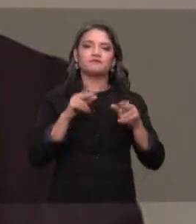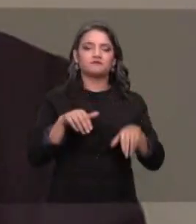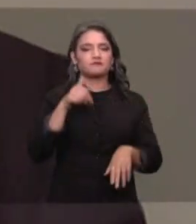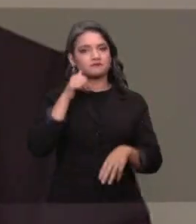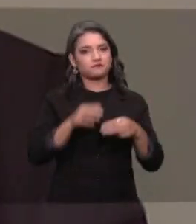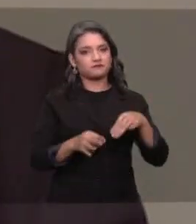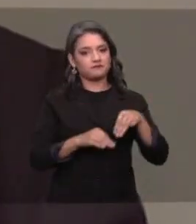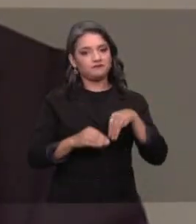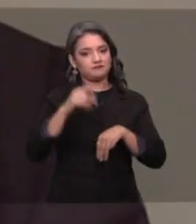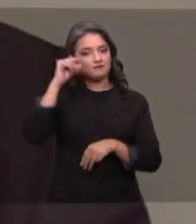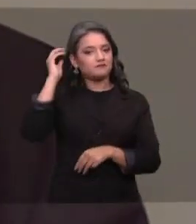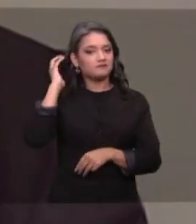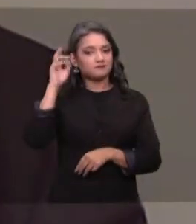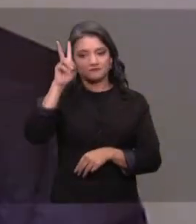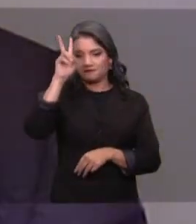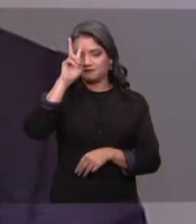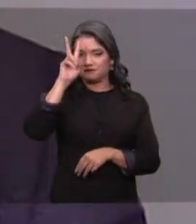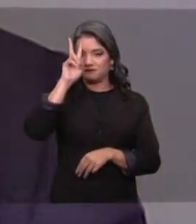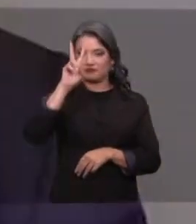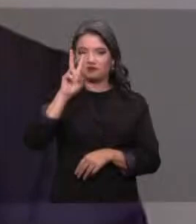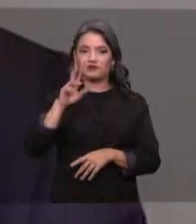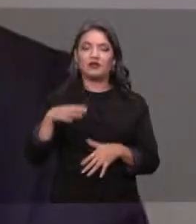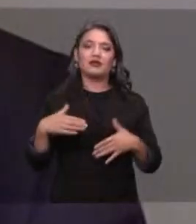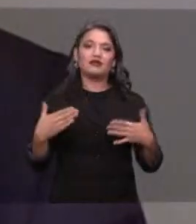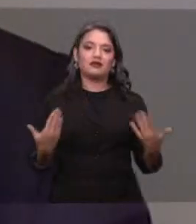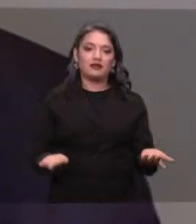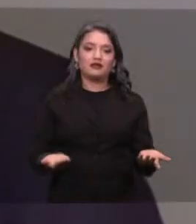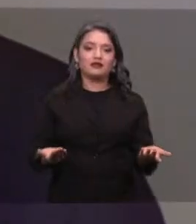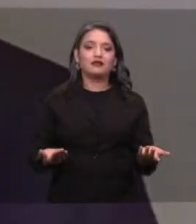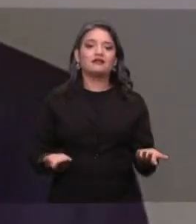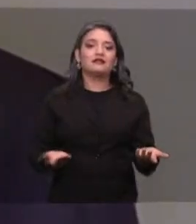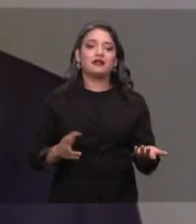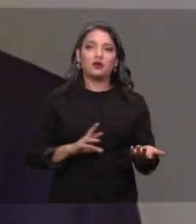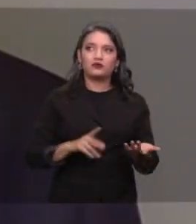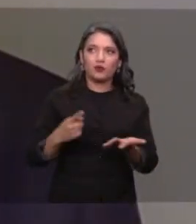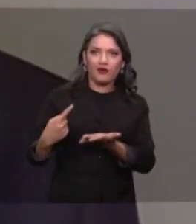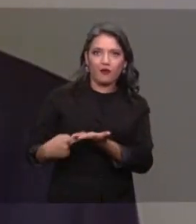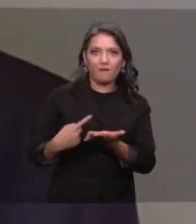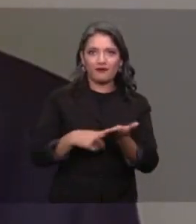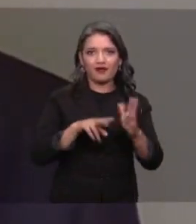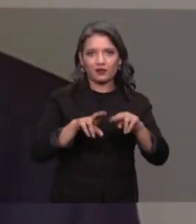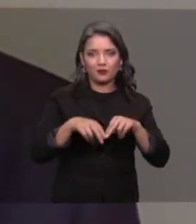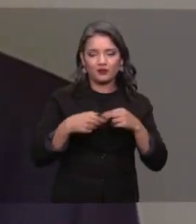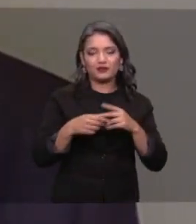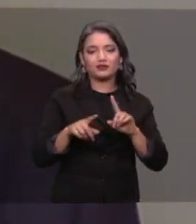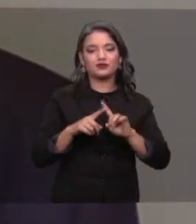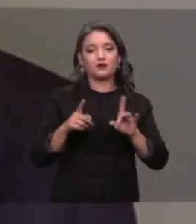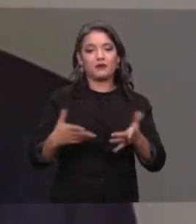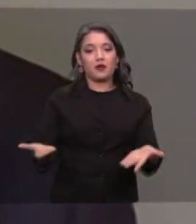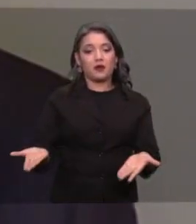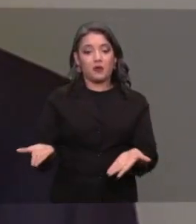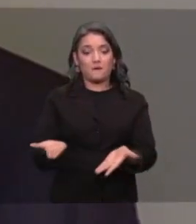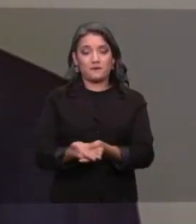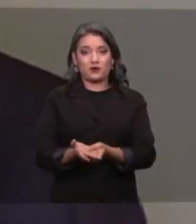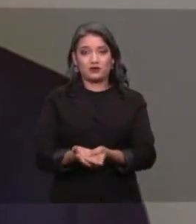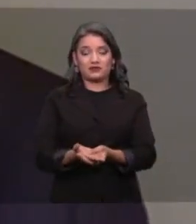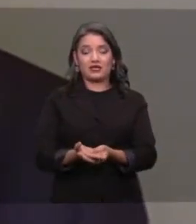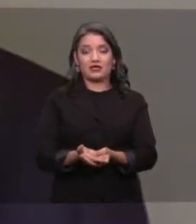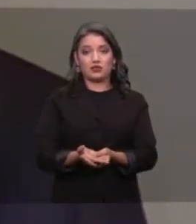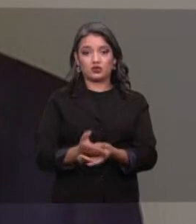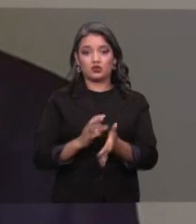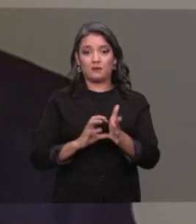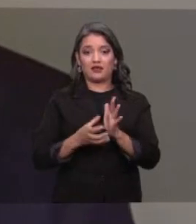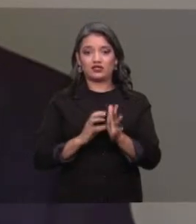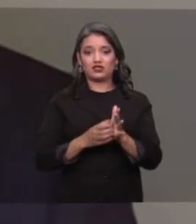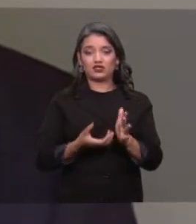Rosa Weber bem lembrou no início da sessão de ontem. Mais especificamente, a ação ajuizada pelo Podemos e Cidadania,